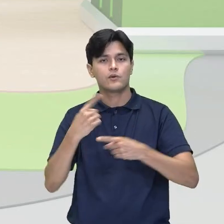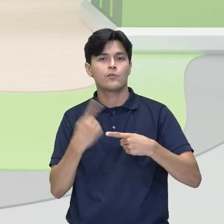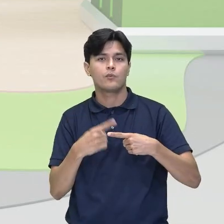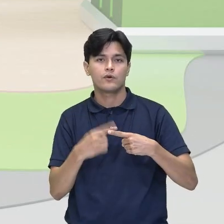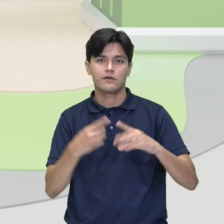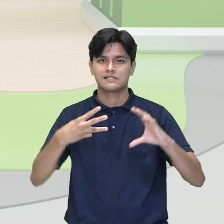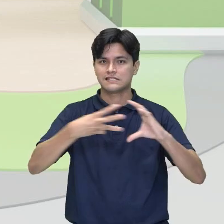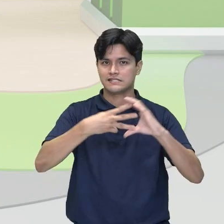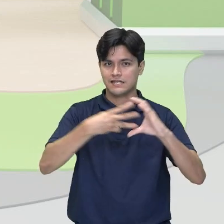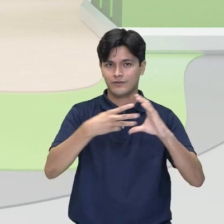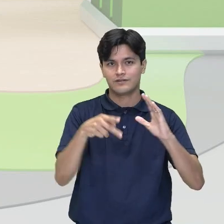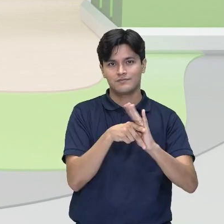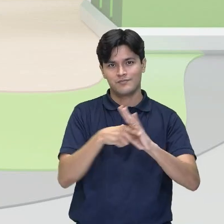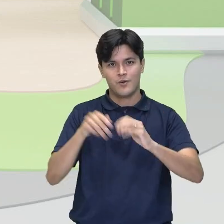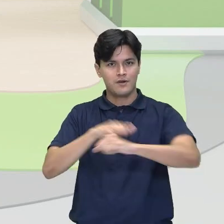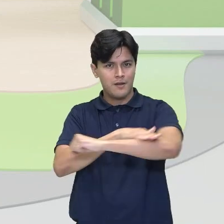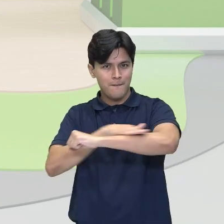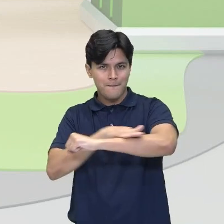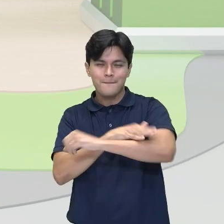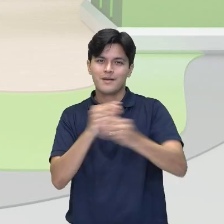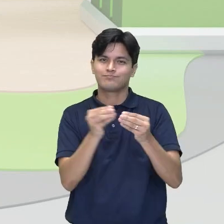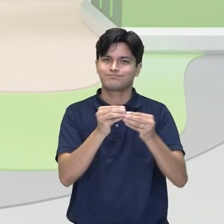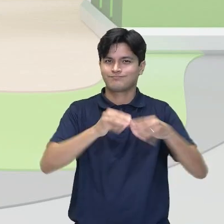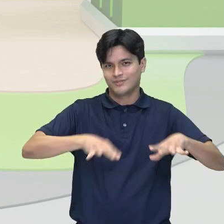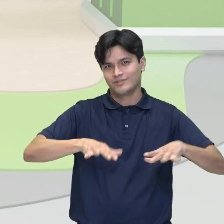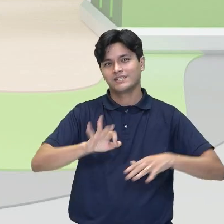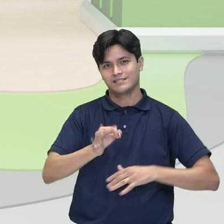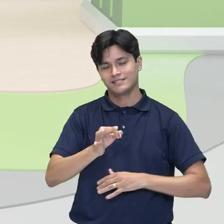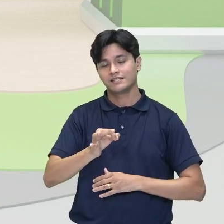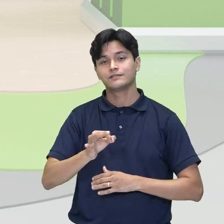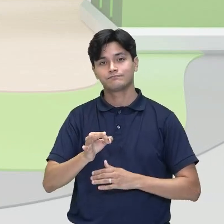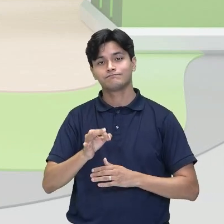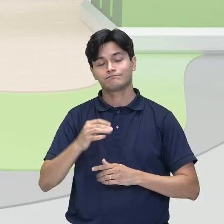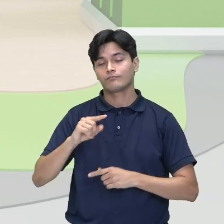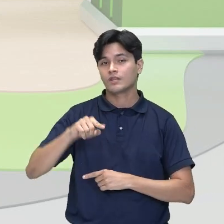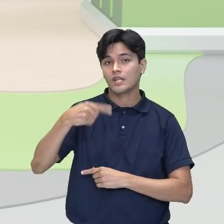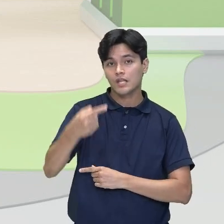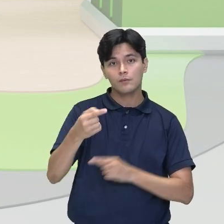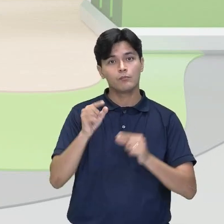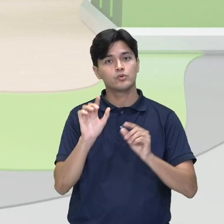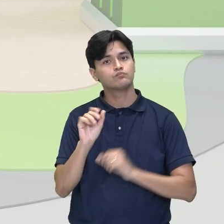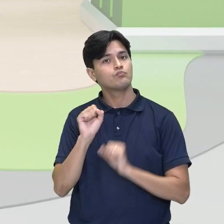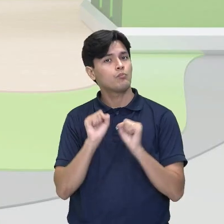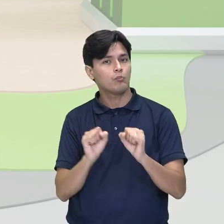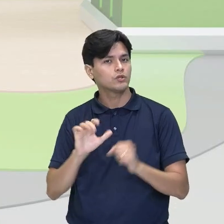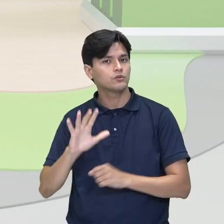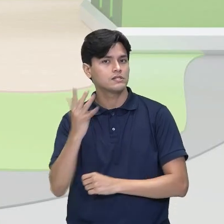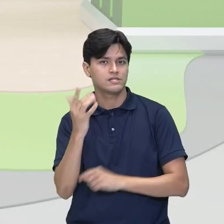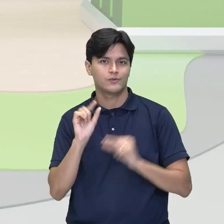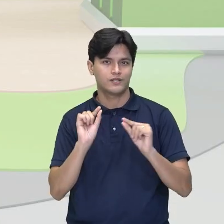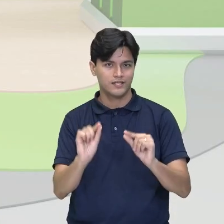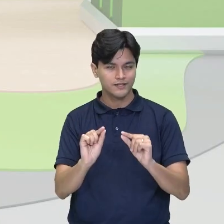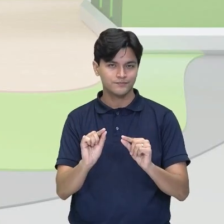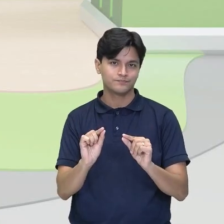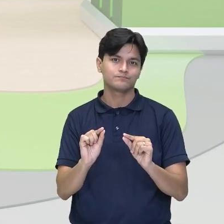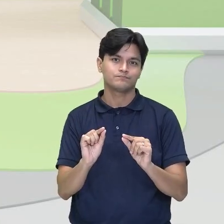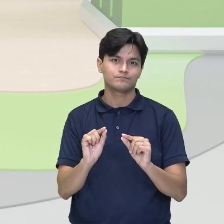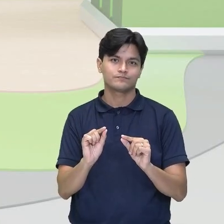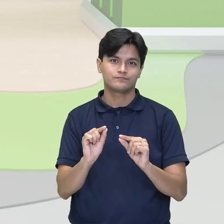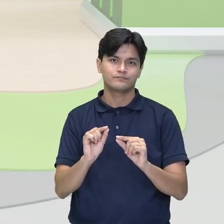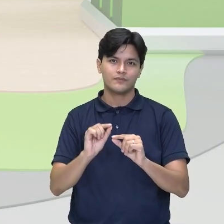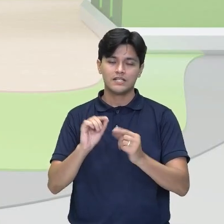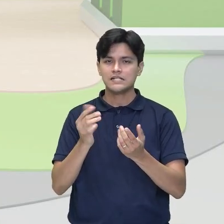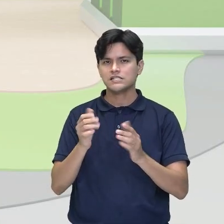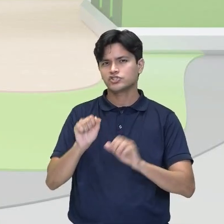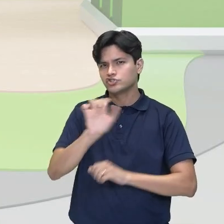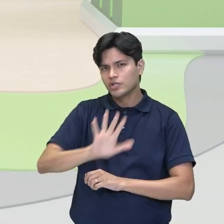células foram danificadas. E, posteriormente, o que vai acontecer? Você vai descamar, né? Geralmente